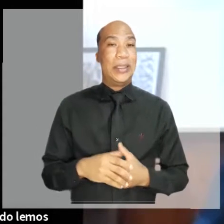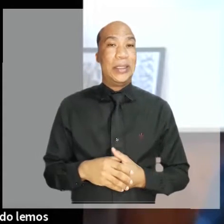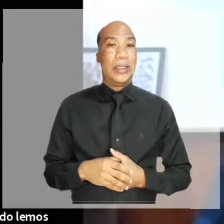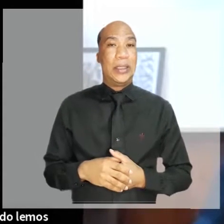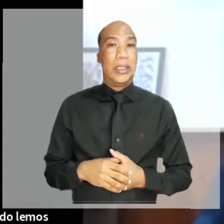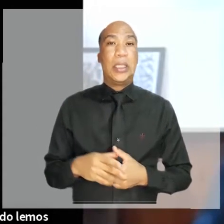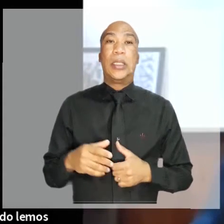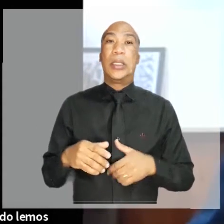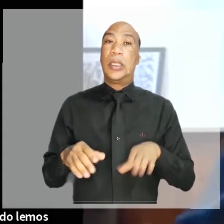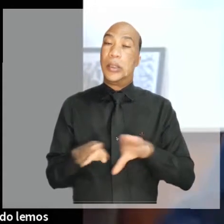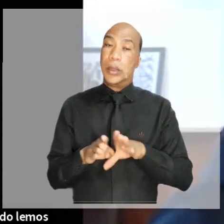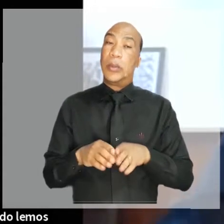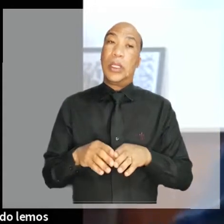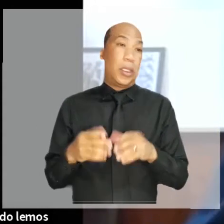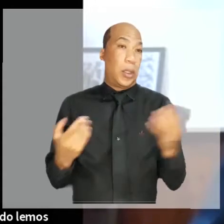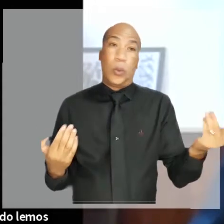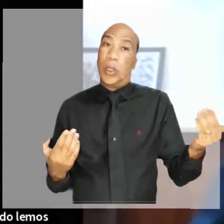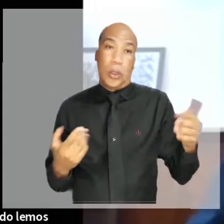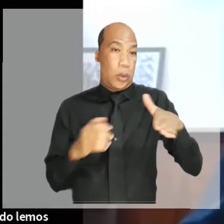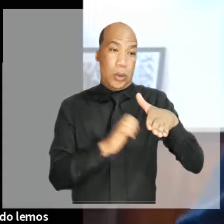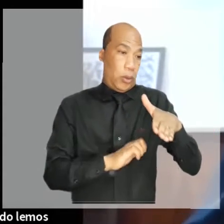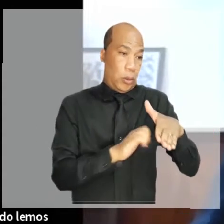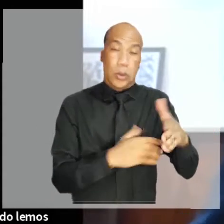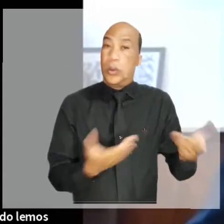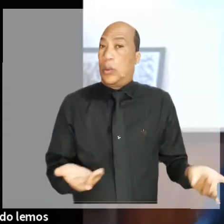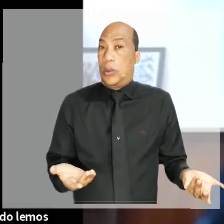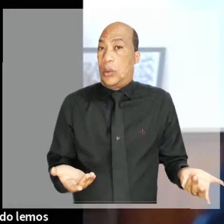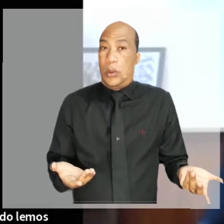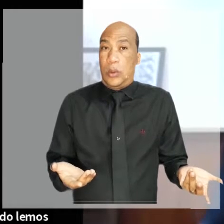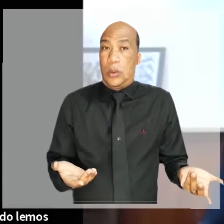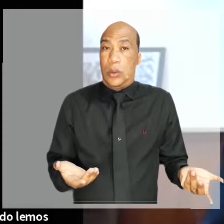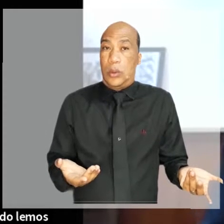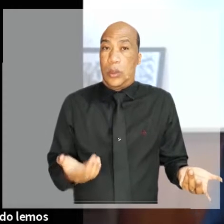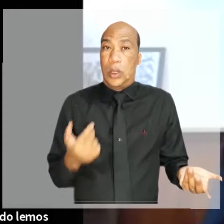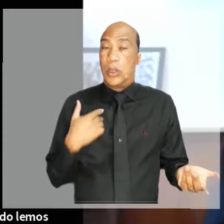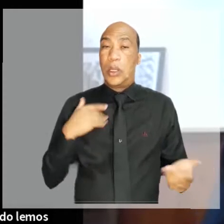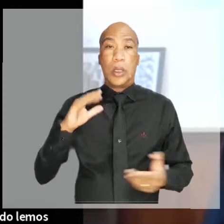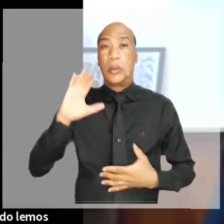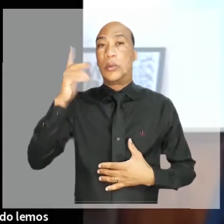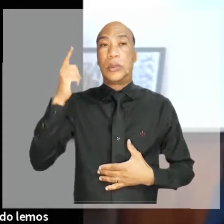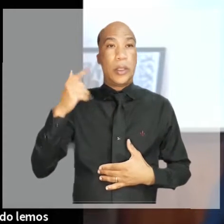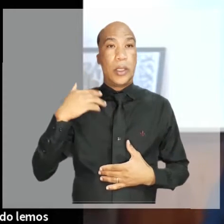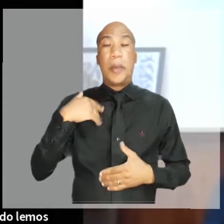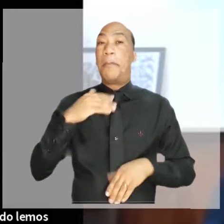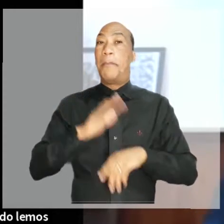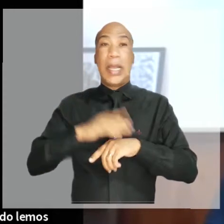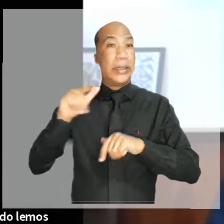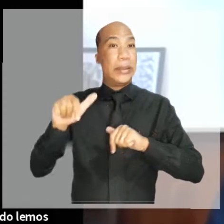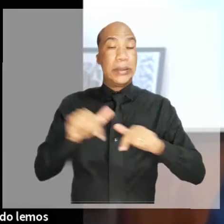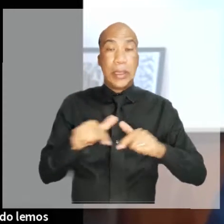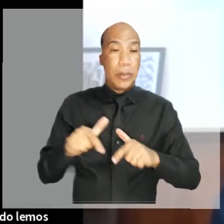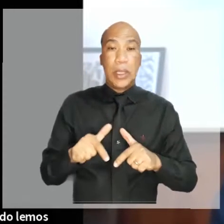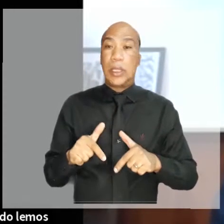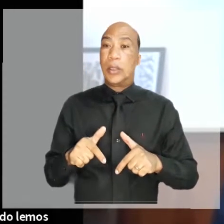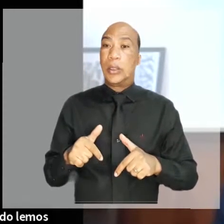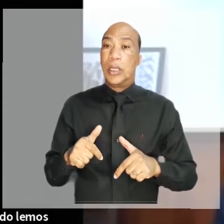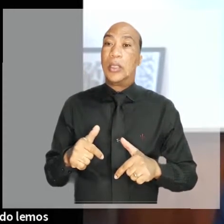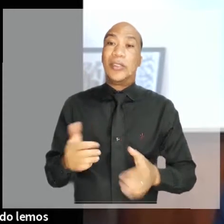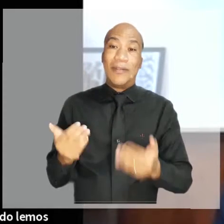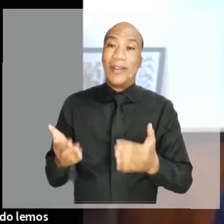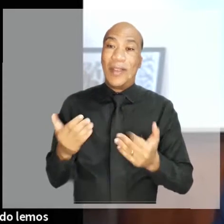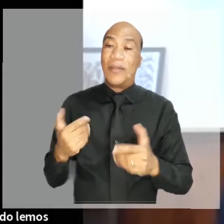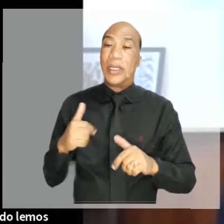privado e também o Poder Executivo, vão ser cada vez mais demandados para obterem